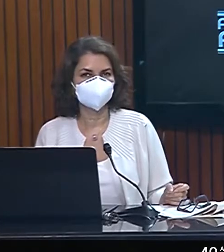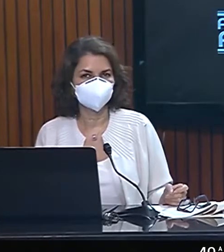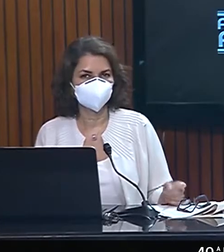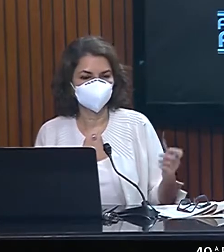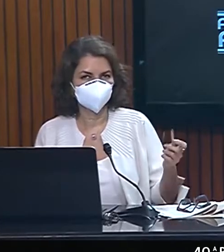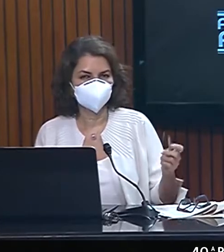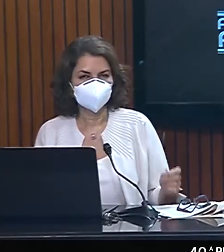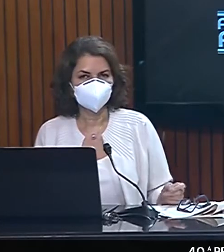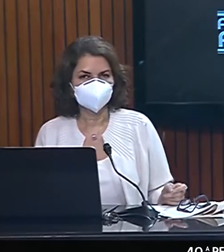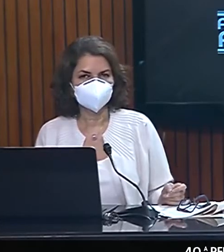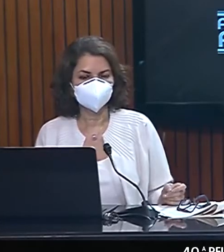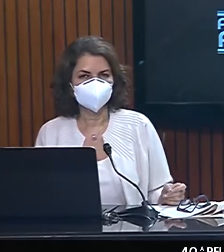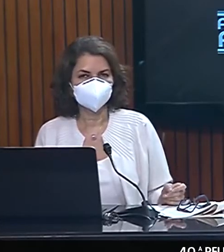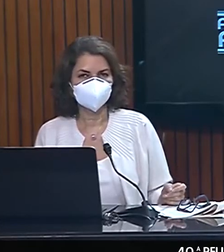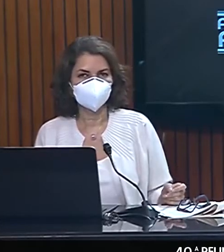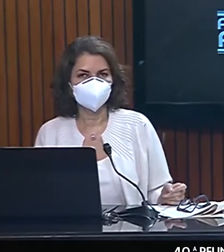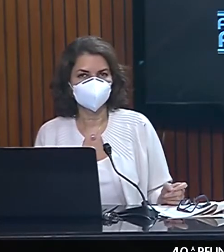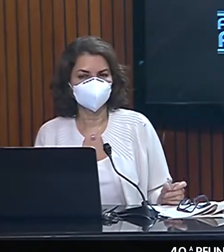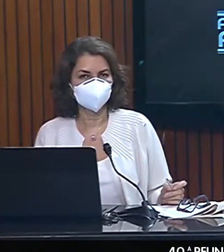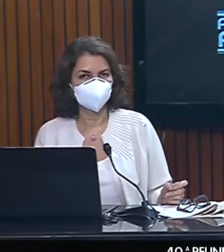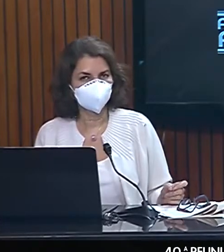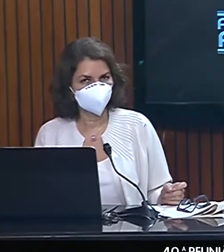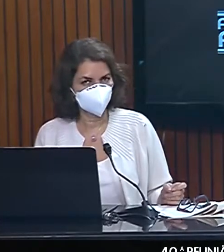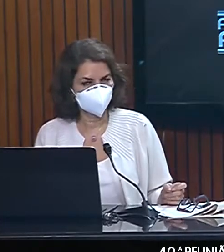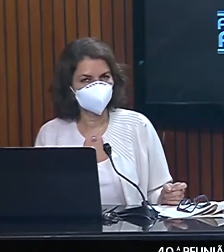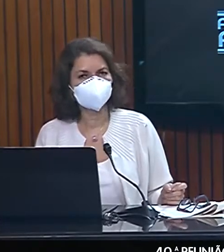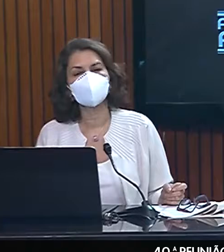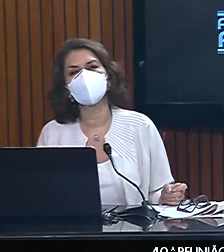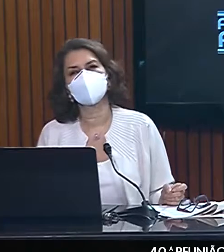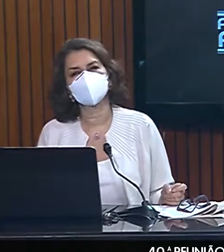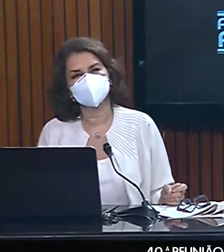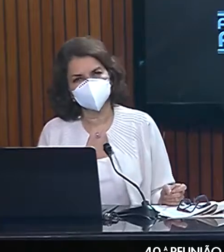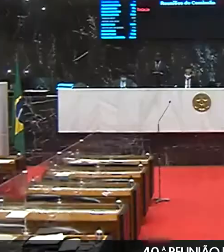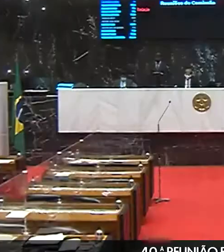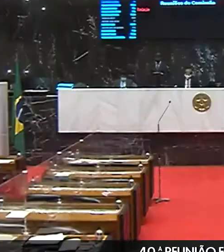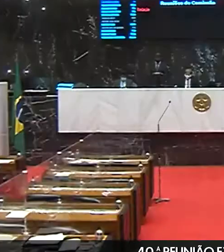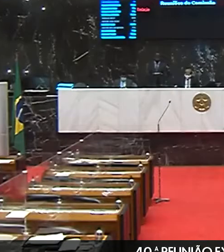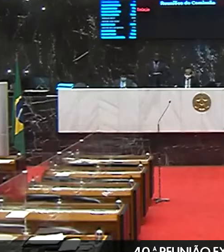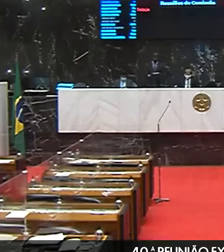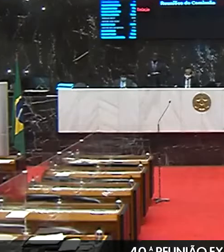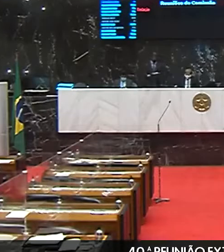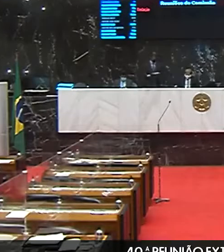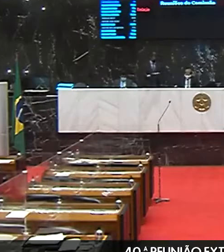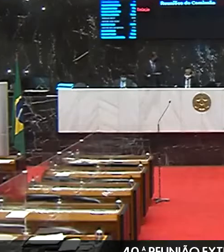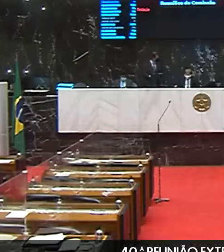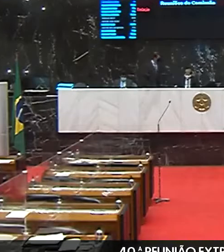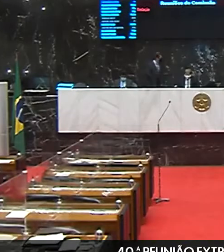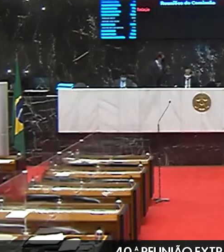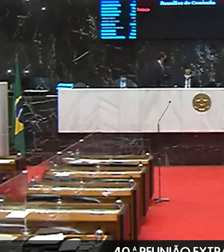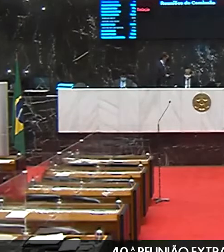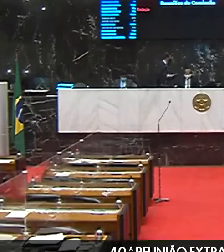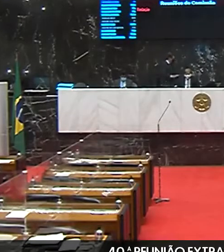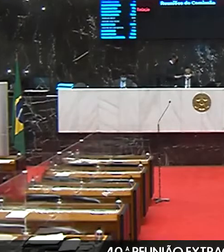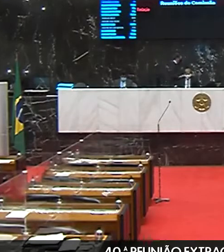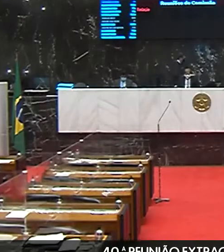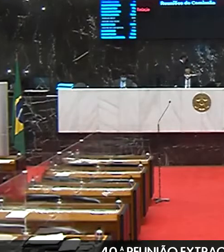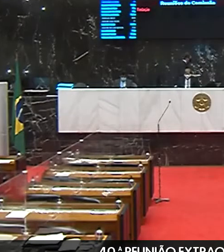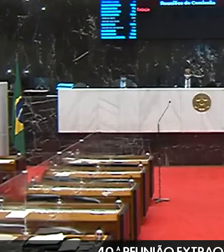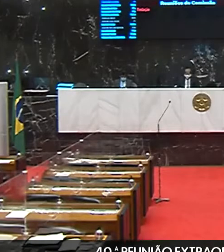desta sexta-feira. Presidente da Assembleia, deputado Agostinho Patrus, com a palavra. Vamos acompanhar. 26 de dezembro de